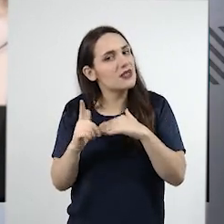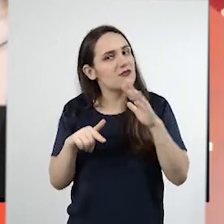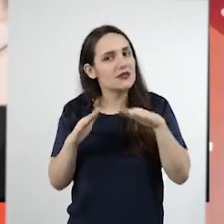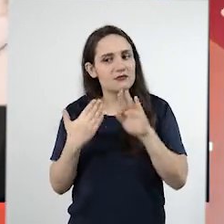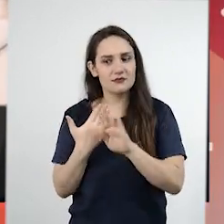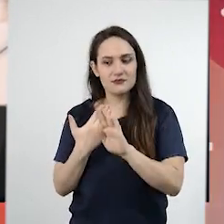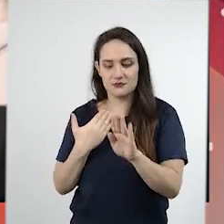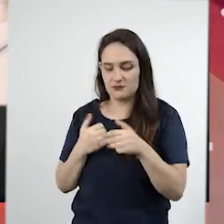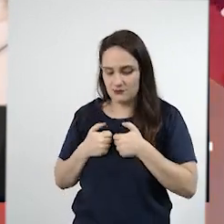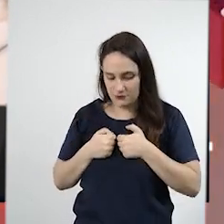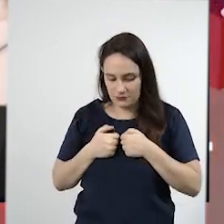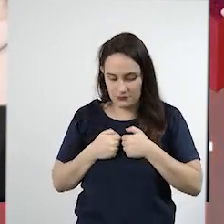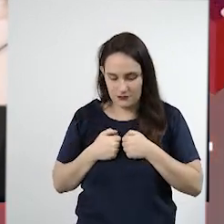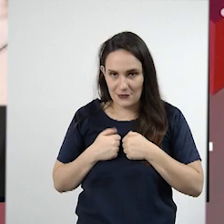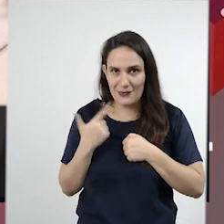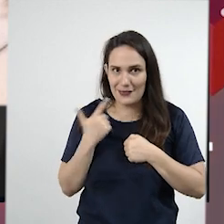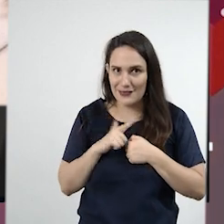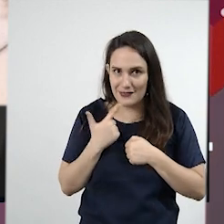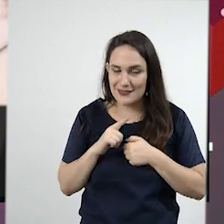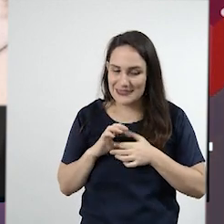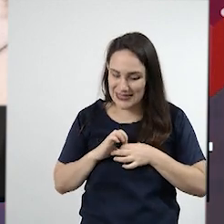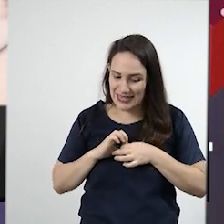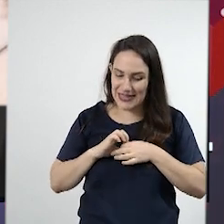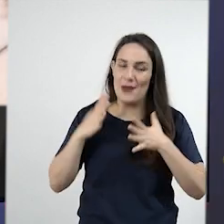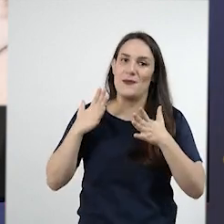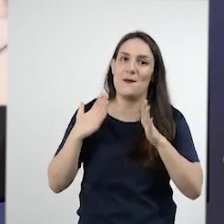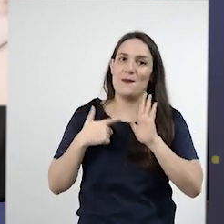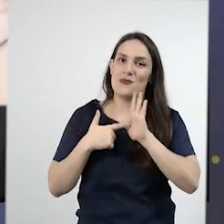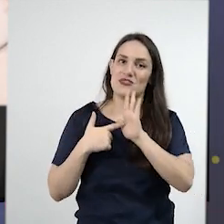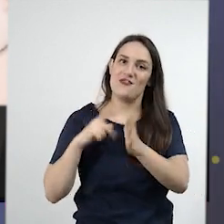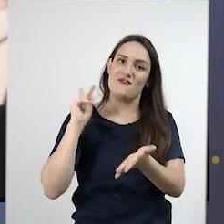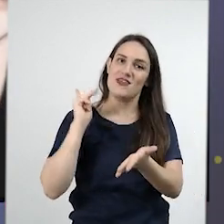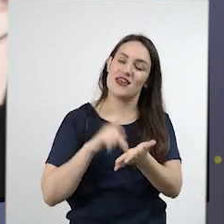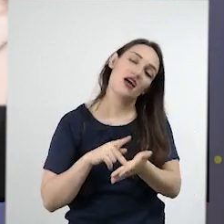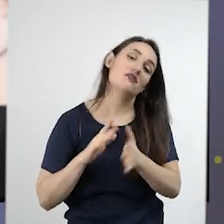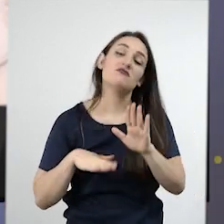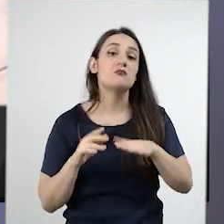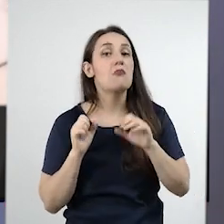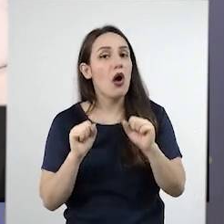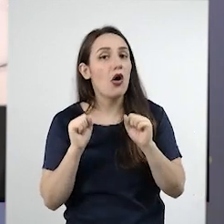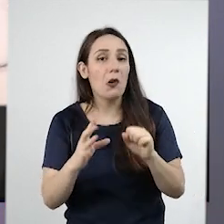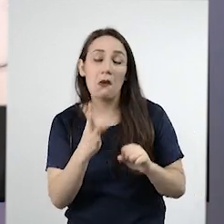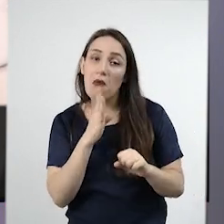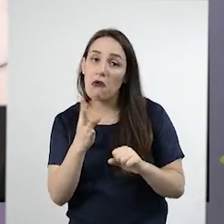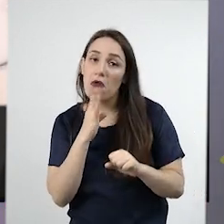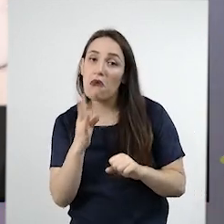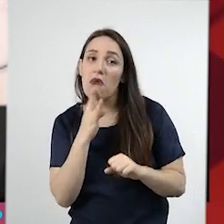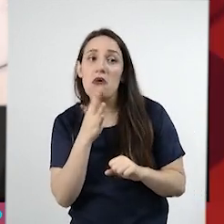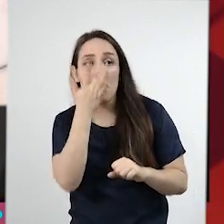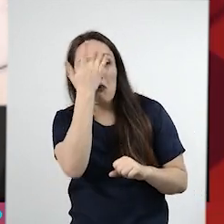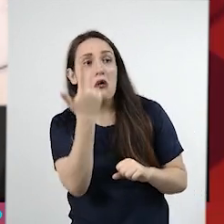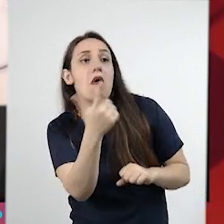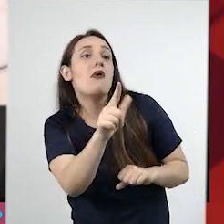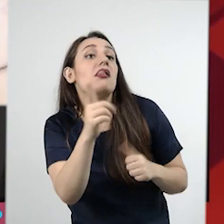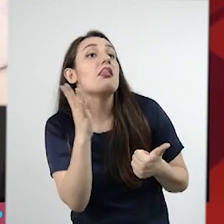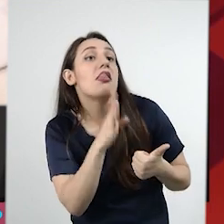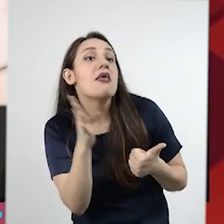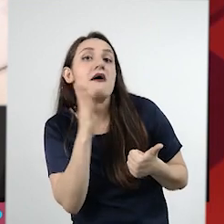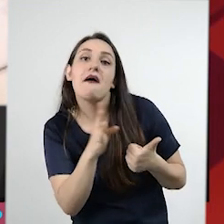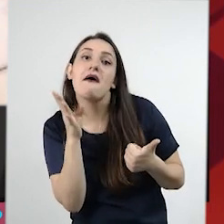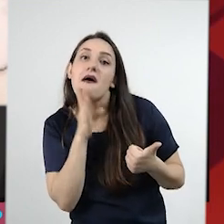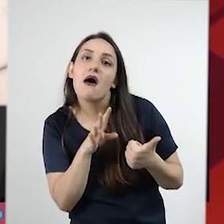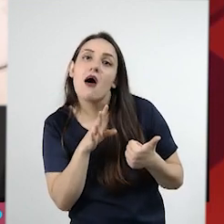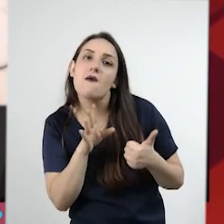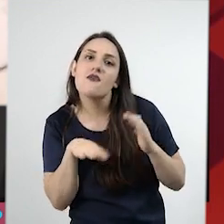assim que é uma distância segura, pode fazer com que ela conheça uma pessoa bacana, que entenda também o fato dela ser um pouco